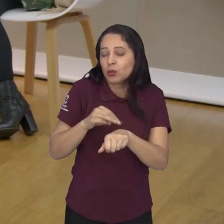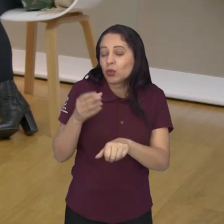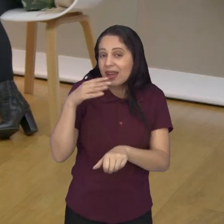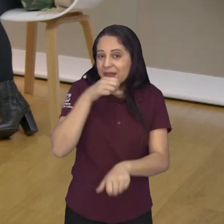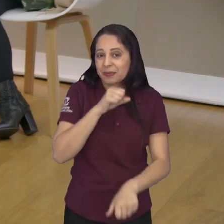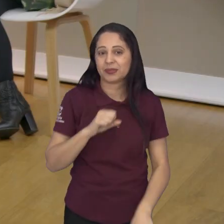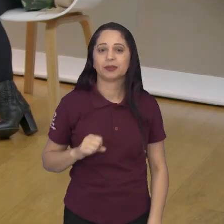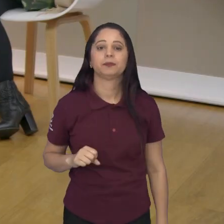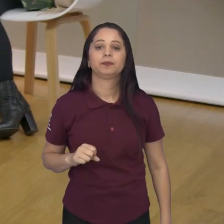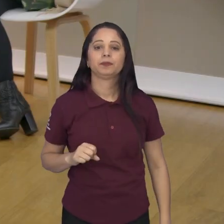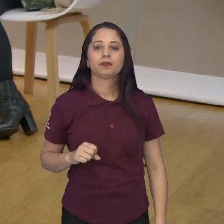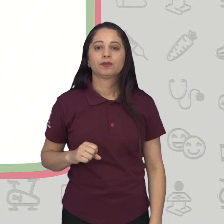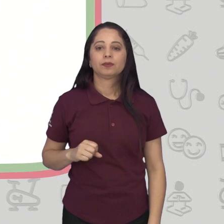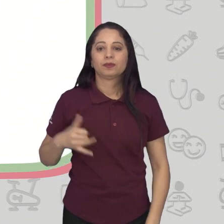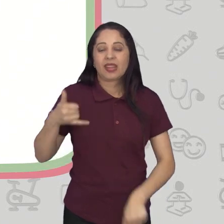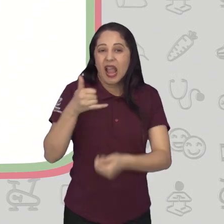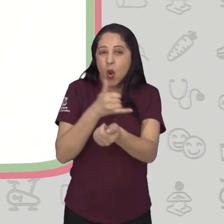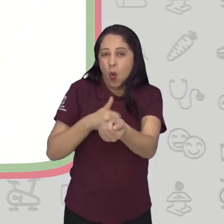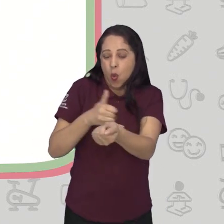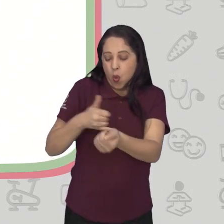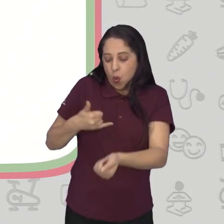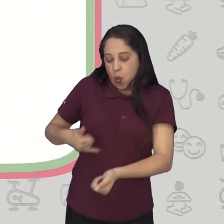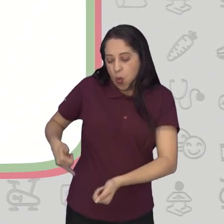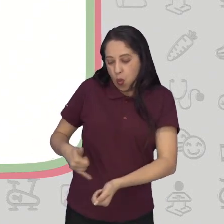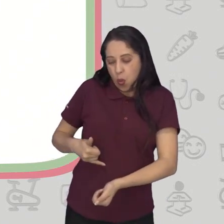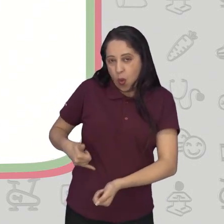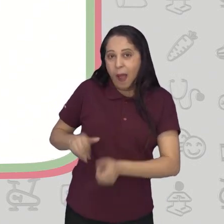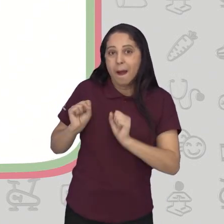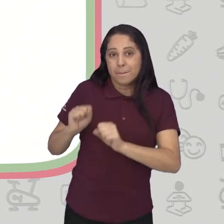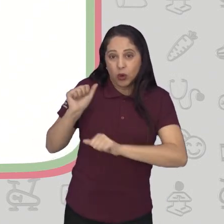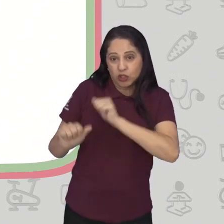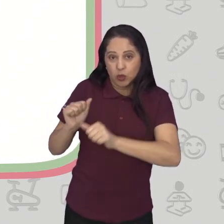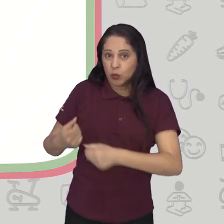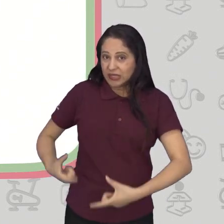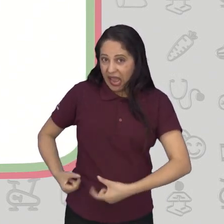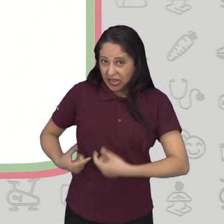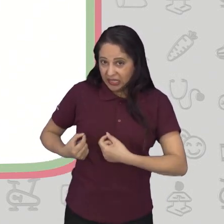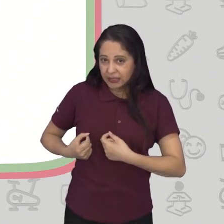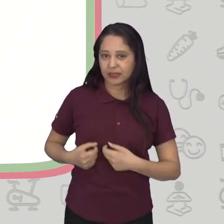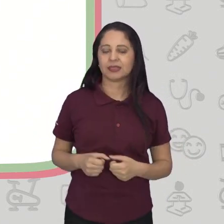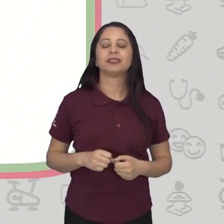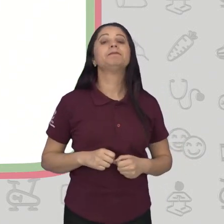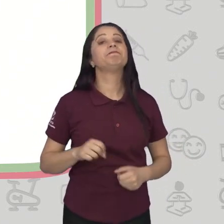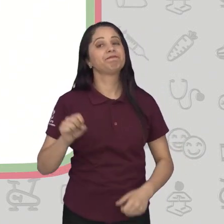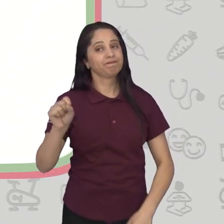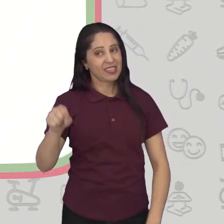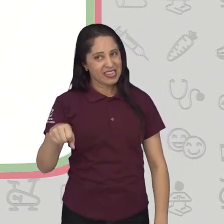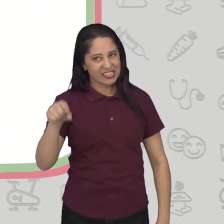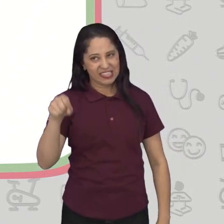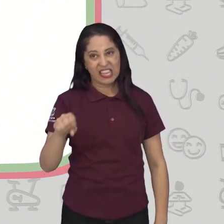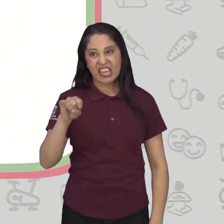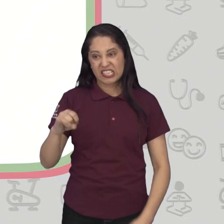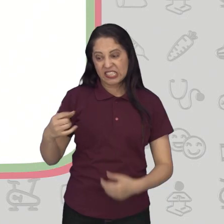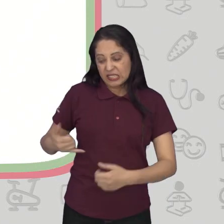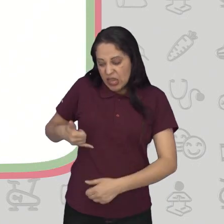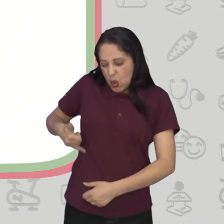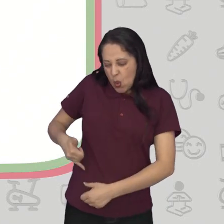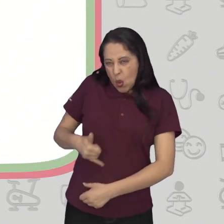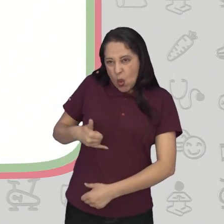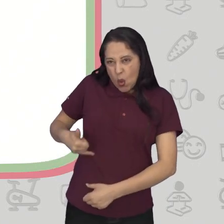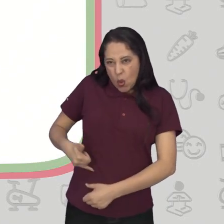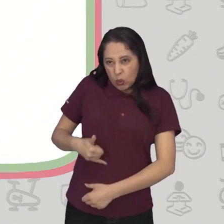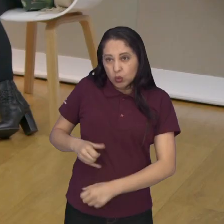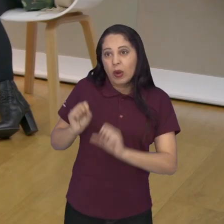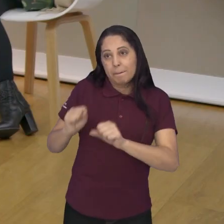acho que dá para responder mais algumas perguntas. Gordura no fígado pode virar câncer? Pode. Acabamos de responder, né? A Laís mandou,